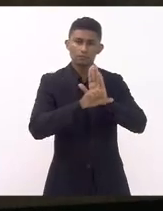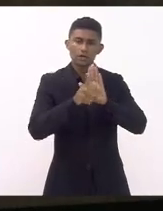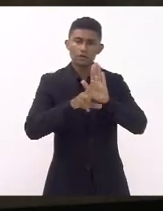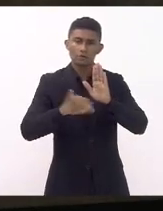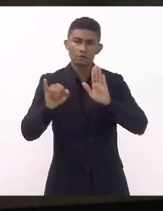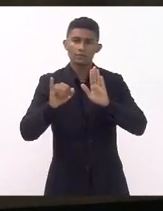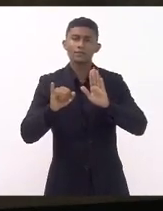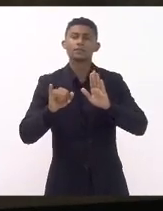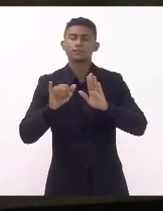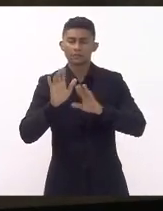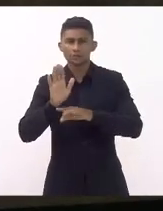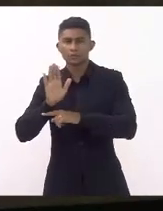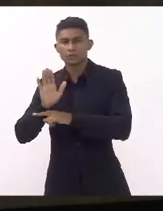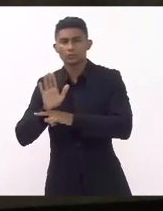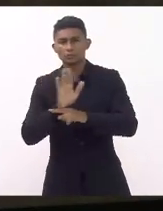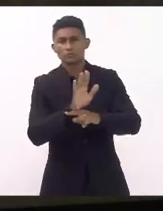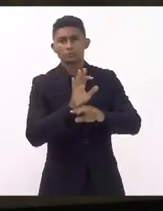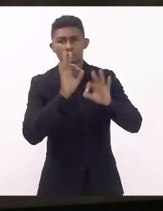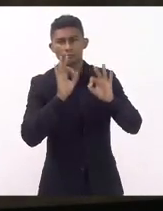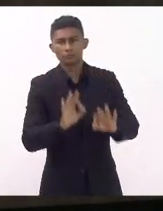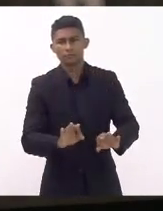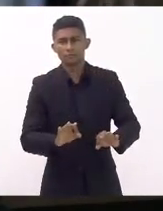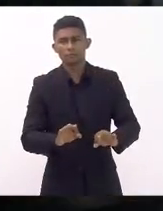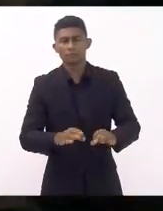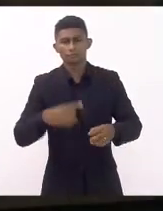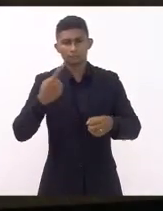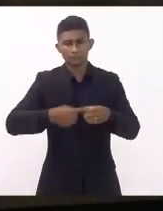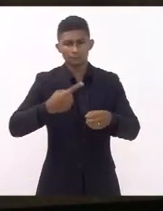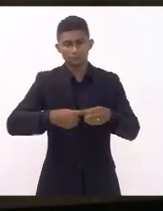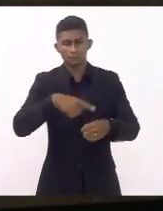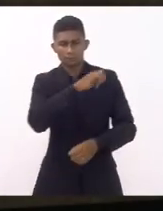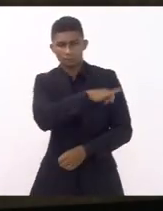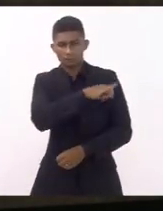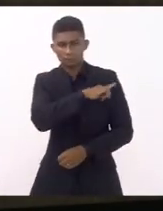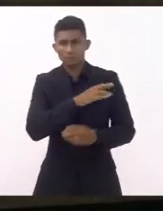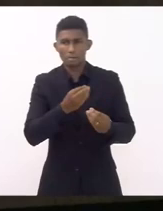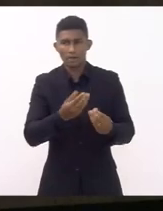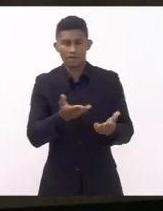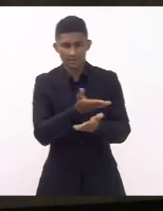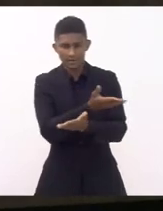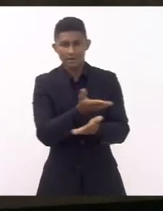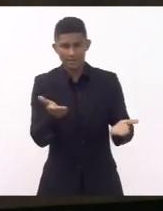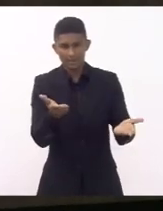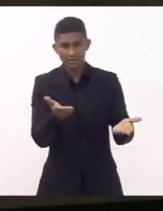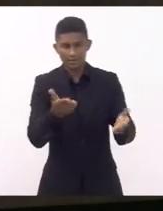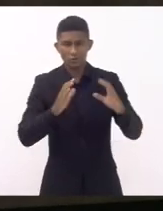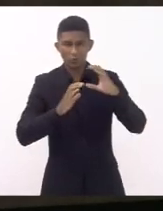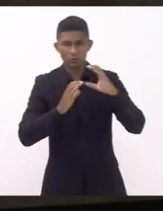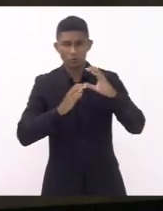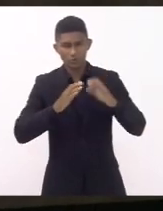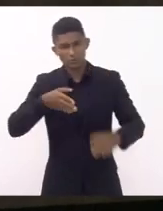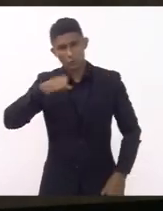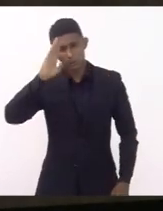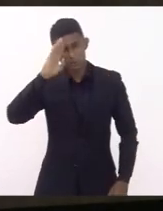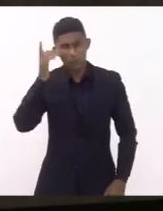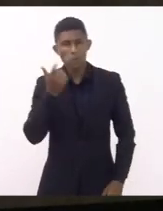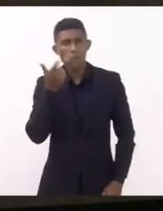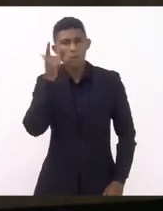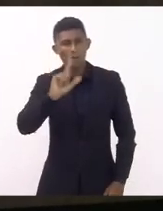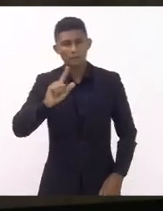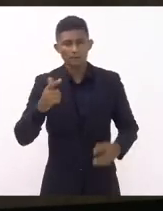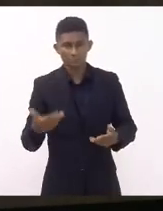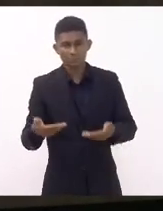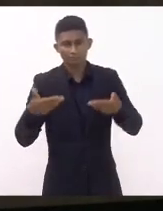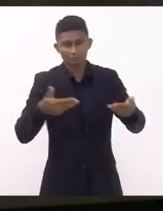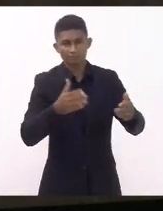dar elementos à guerra no município do Rio para que os concursados da Guarda também possam realizar as etapas conseguintes e serem